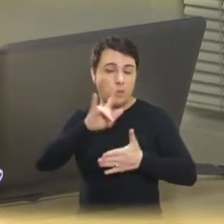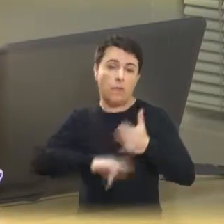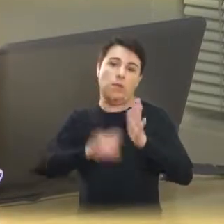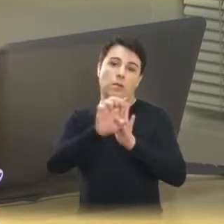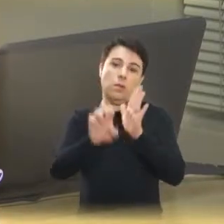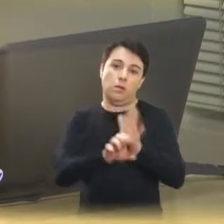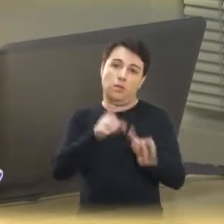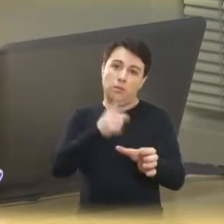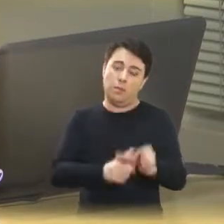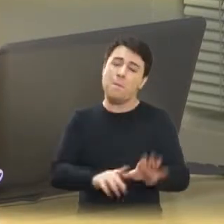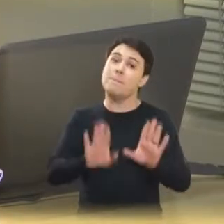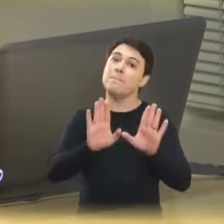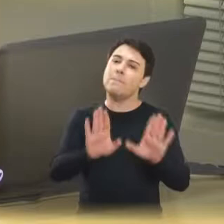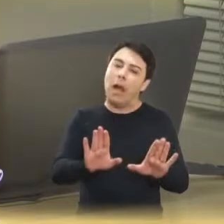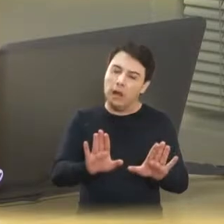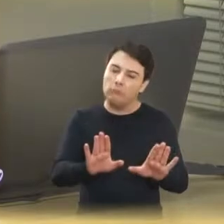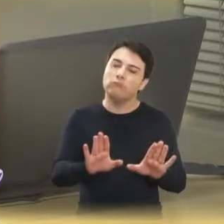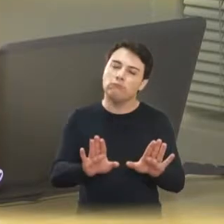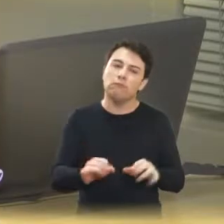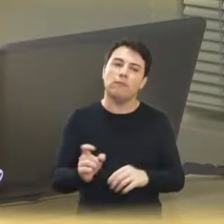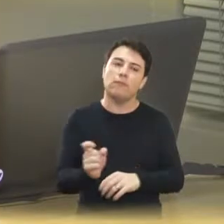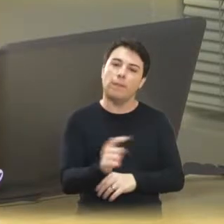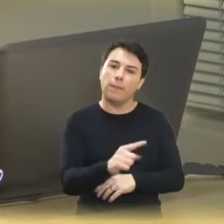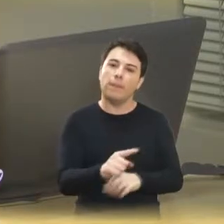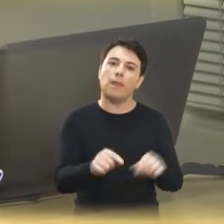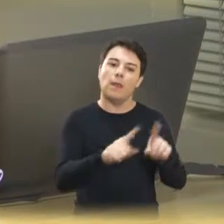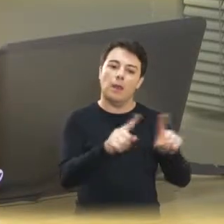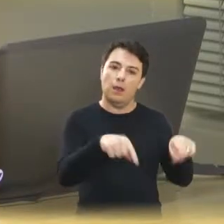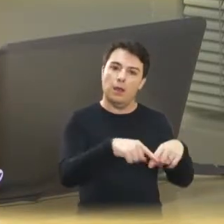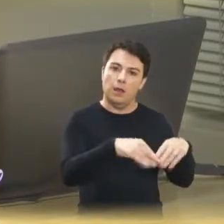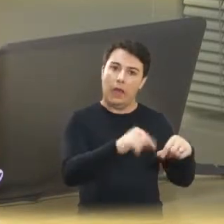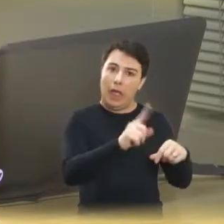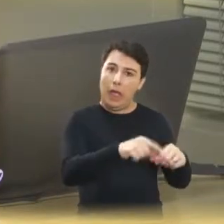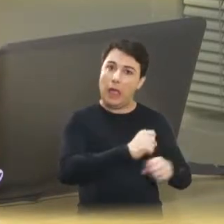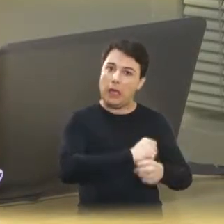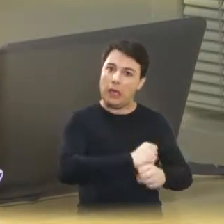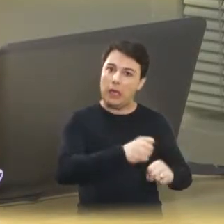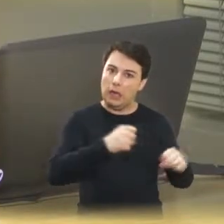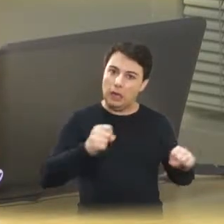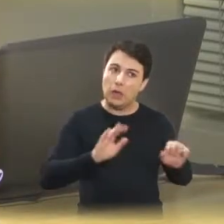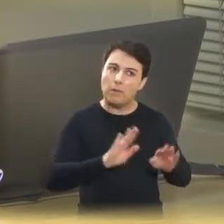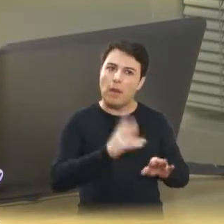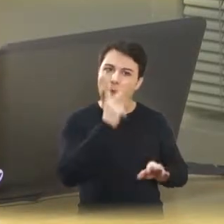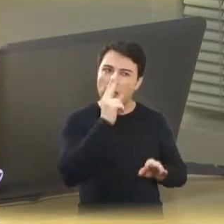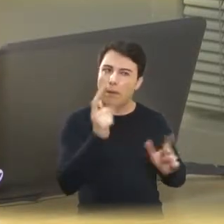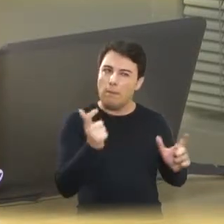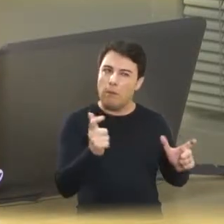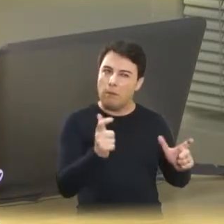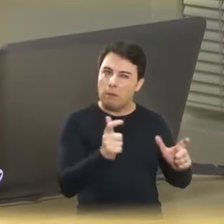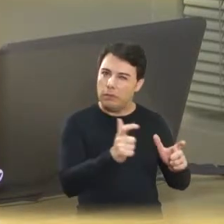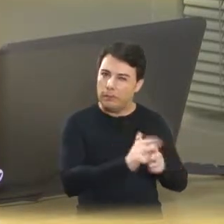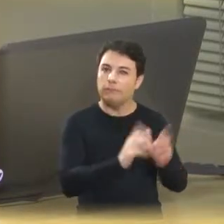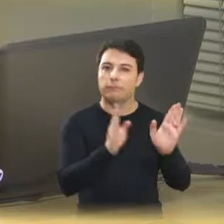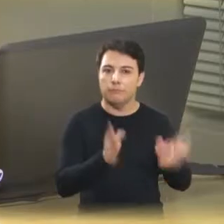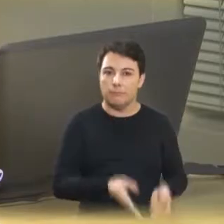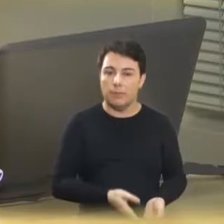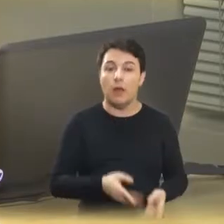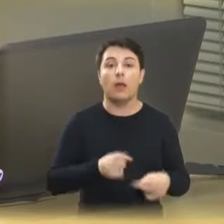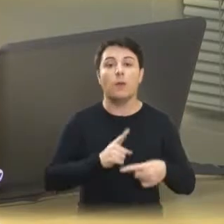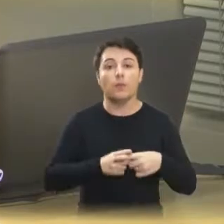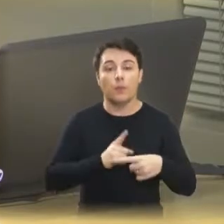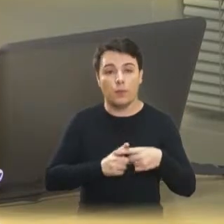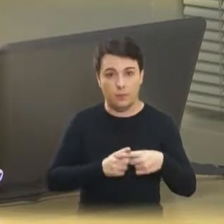inclusive. Mas, de uma forma ou de outra, esse estoque de terra urbanizada ele é grande, mas ele vem diminuindo. Isso impediu que a gente